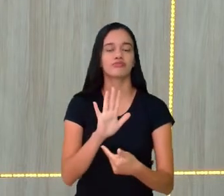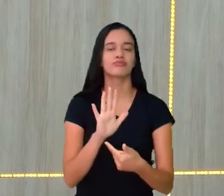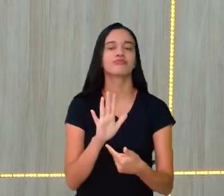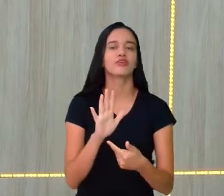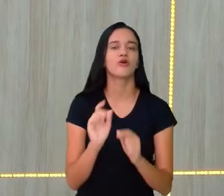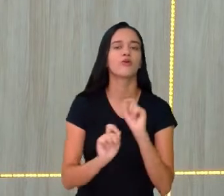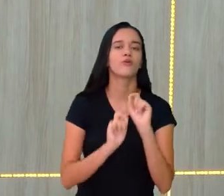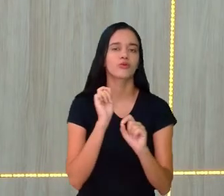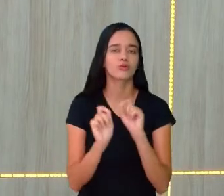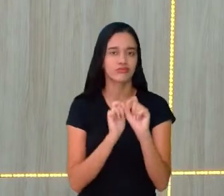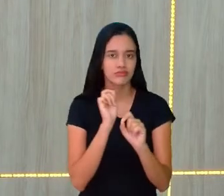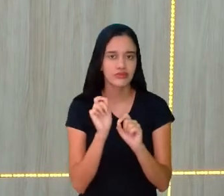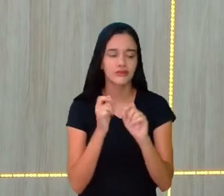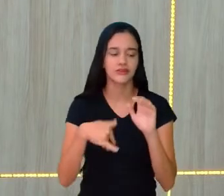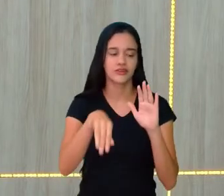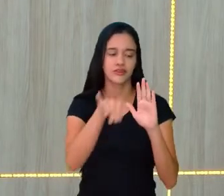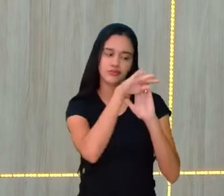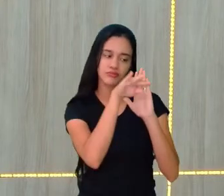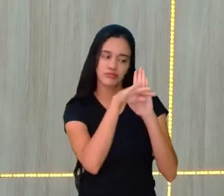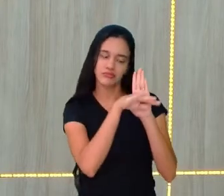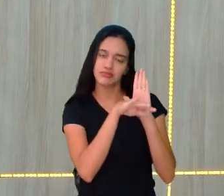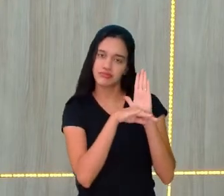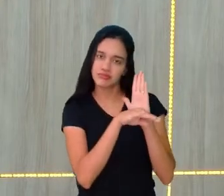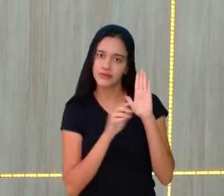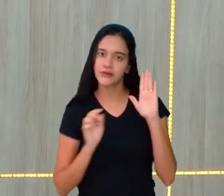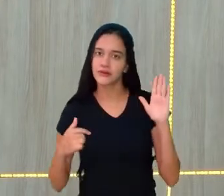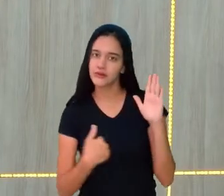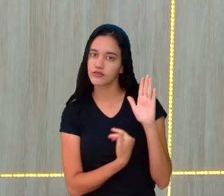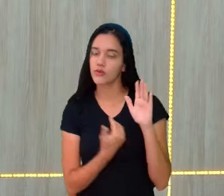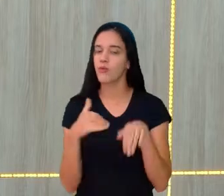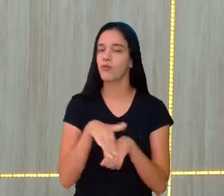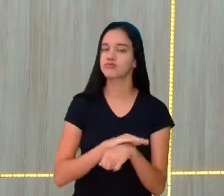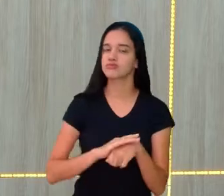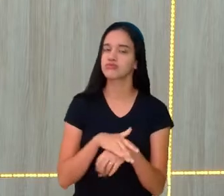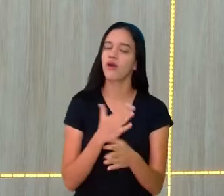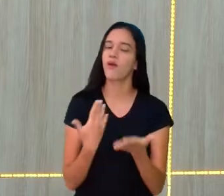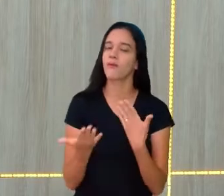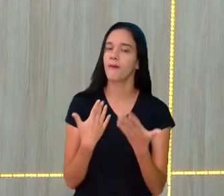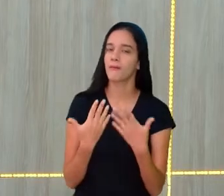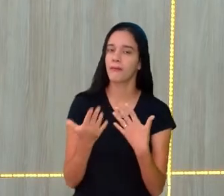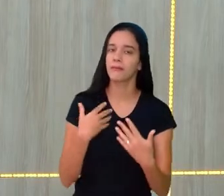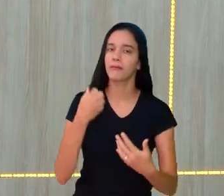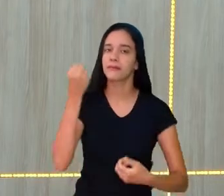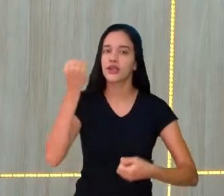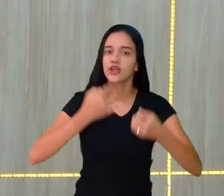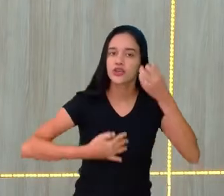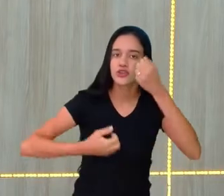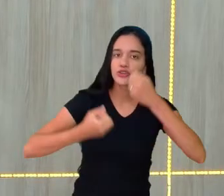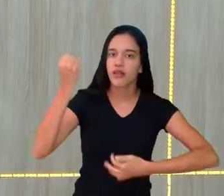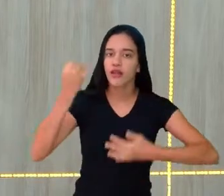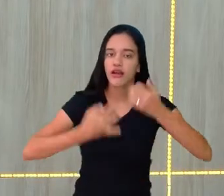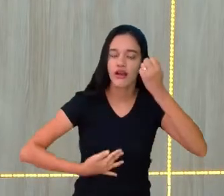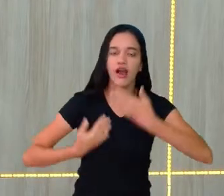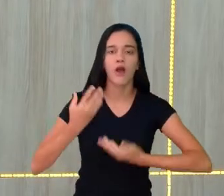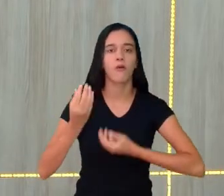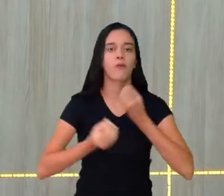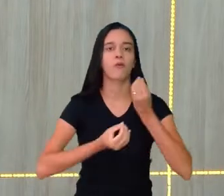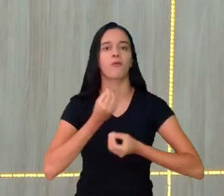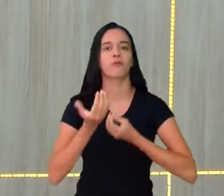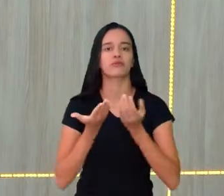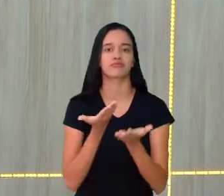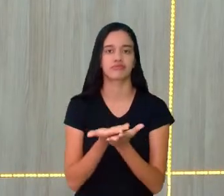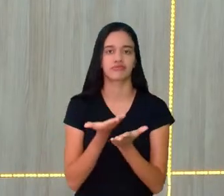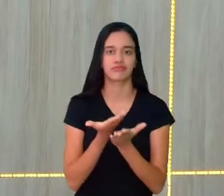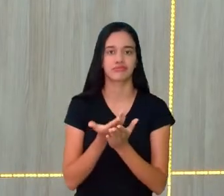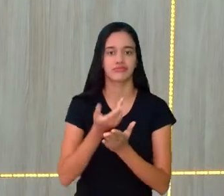vocês algumas questões introdutórias, né? Vamos conversar um pouquinho, explicar como se dão as aulas aqui